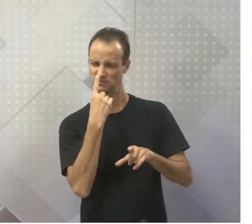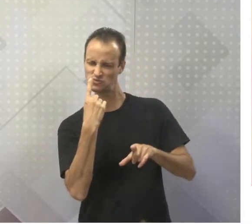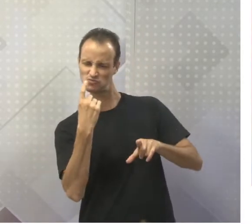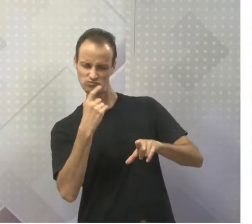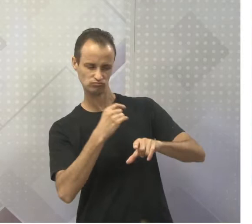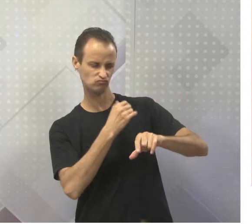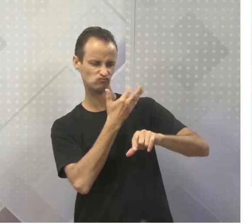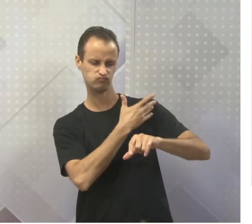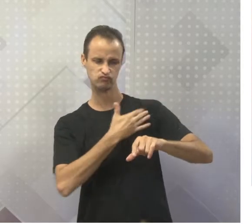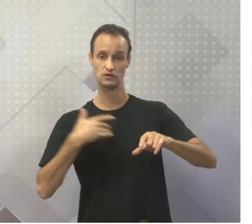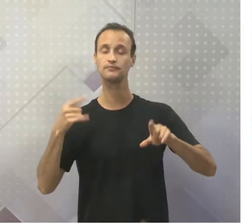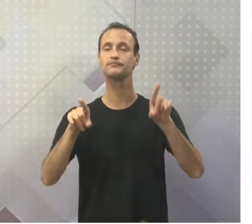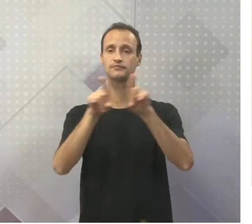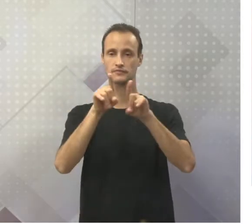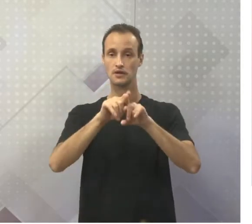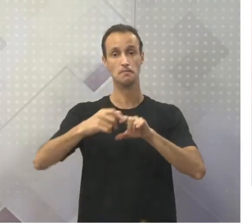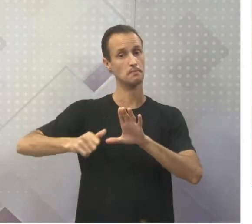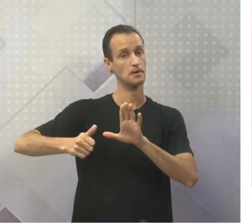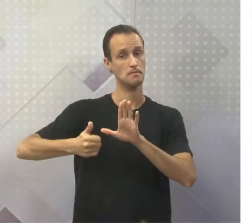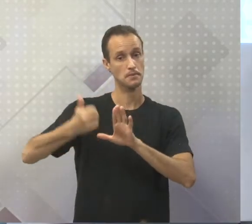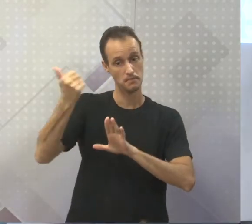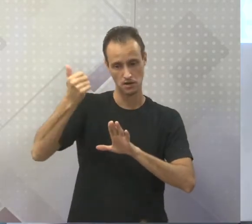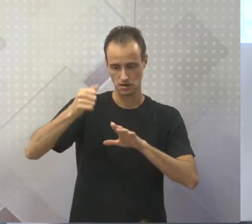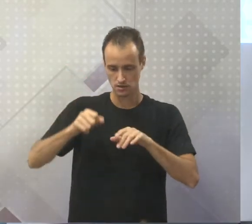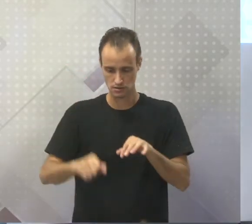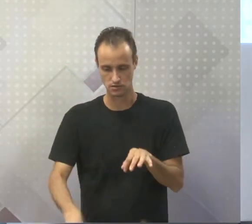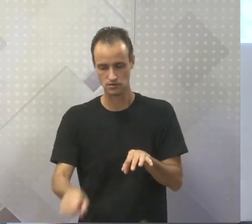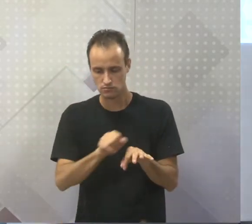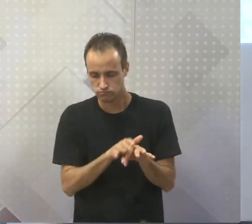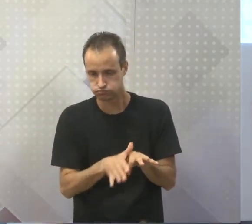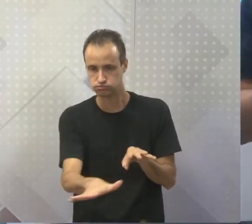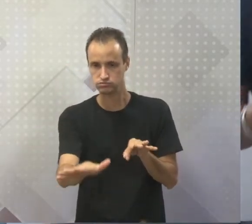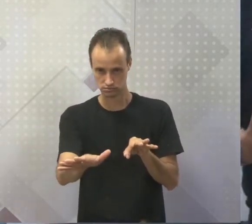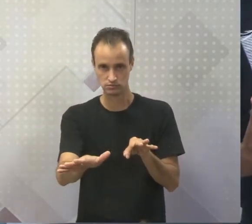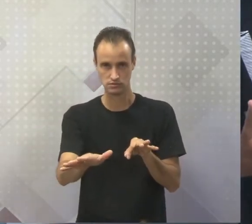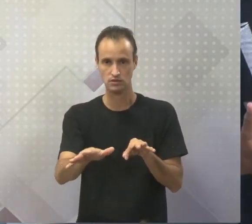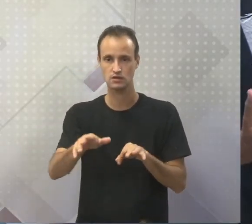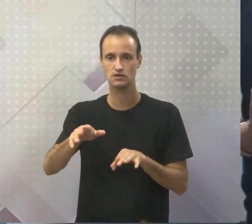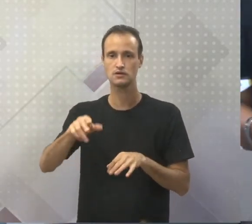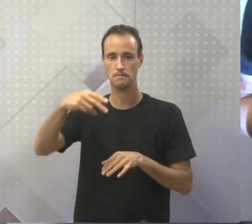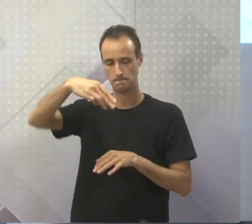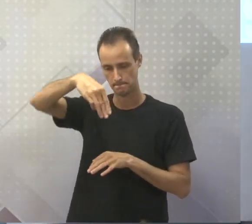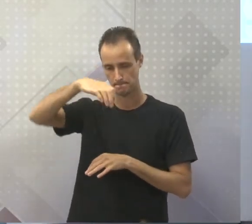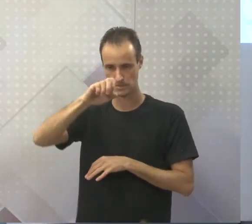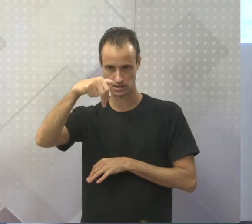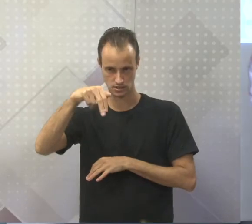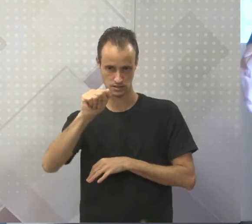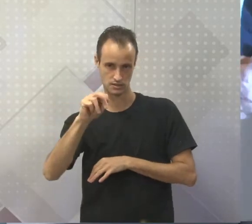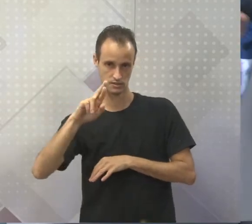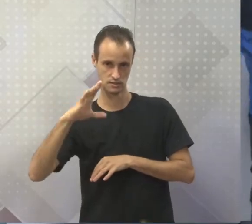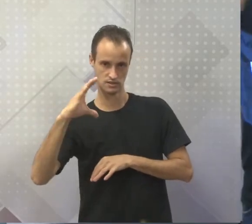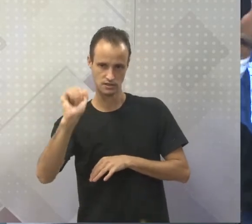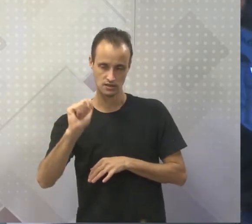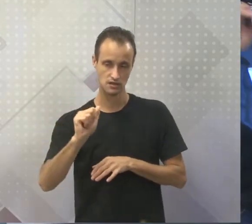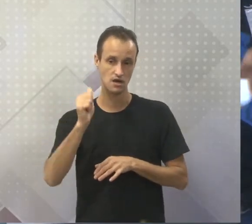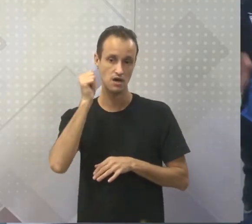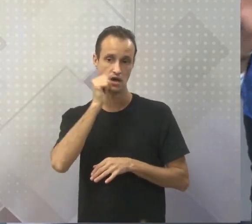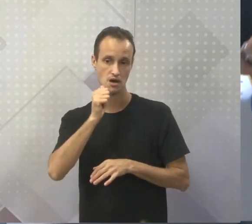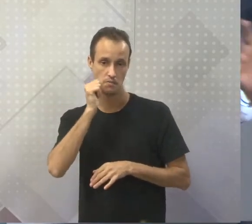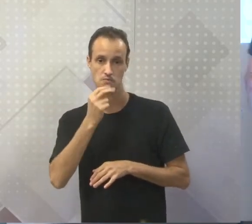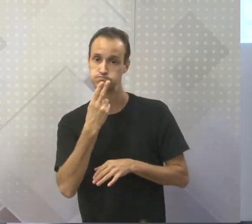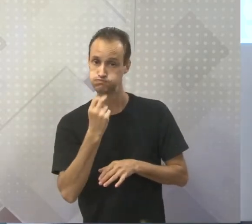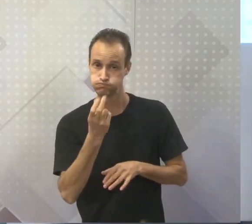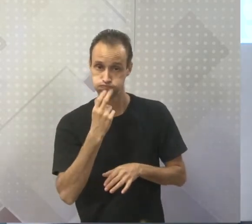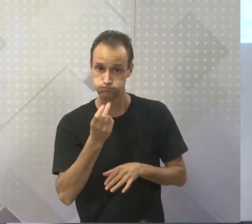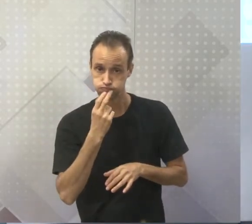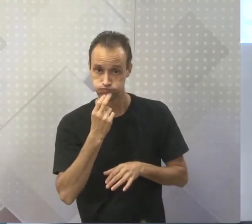e a menarca, é a primeira menstruação. Gente, isso a gente chama de luto psicológico. A menina está lá brincando com a boneca,